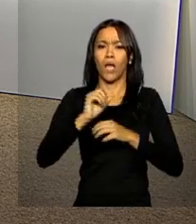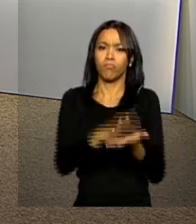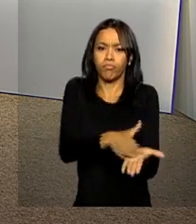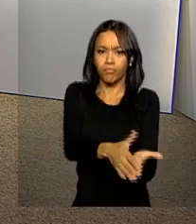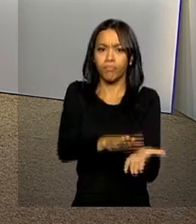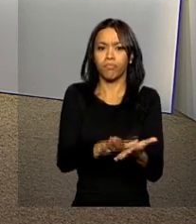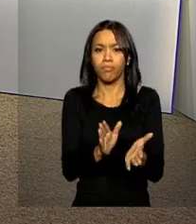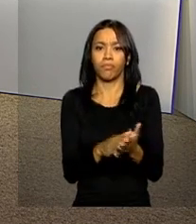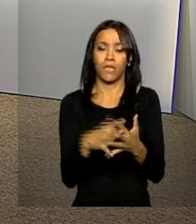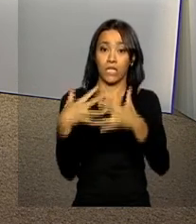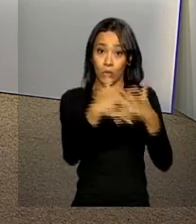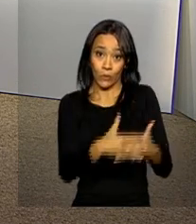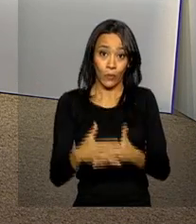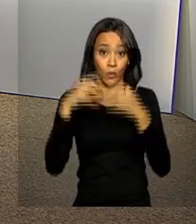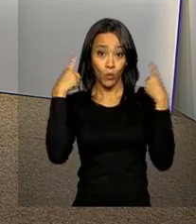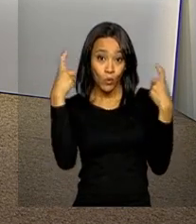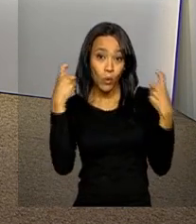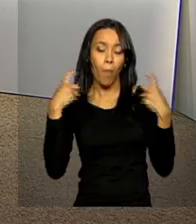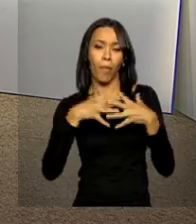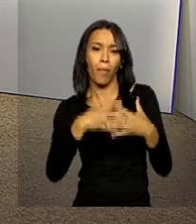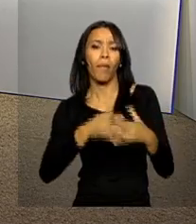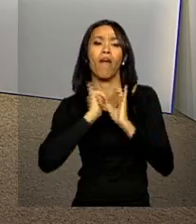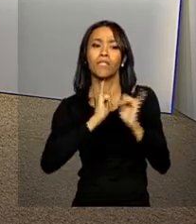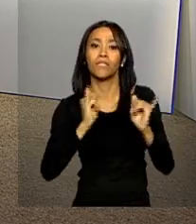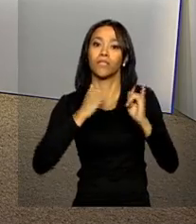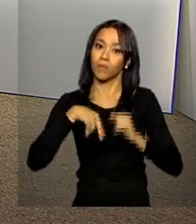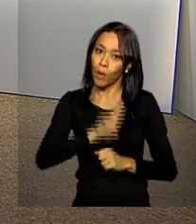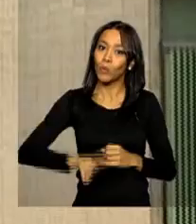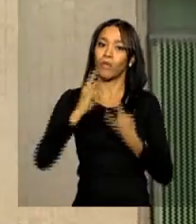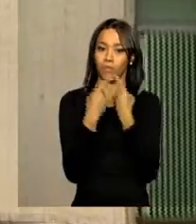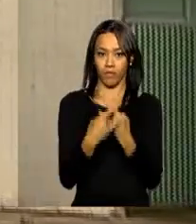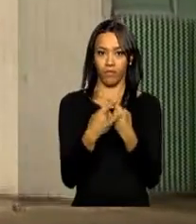samba blocos e trios elétricos para incentivar o uso do preservativo